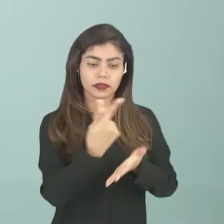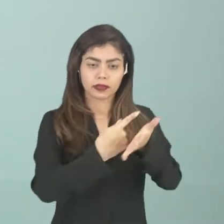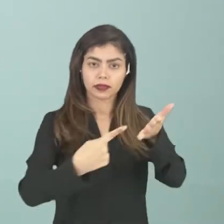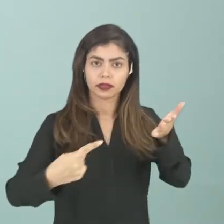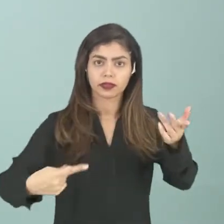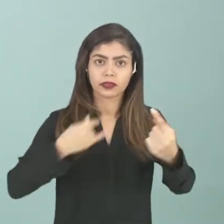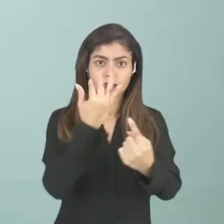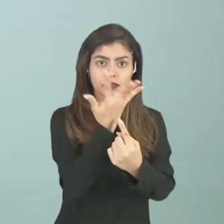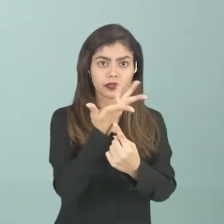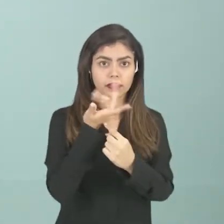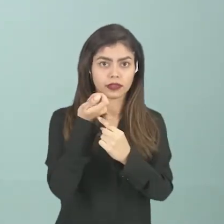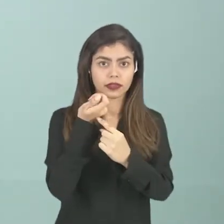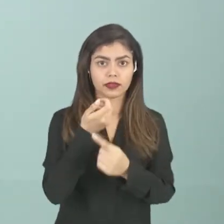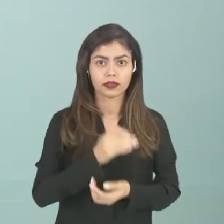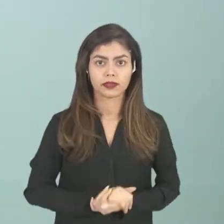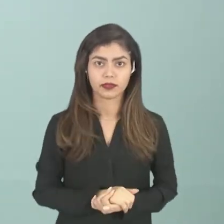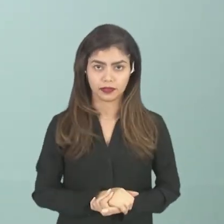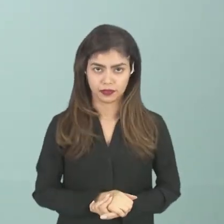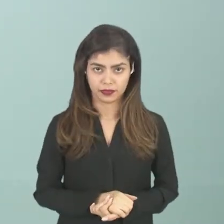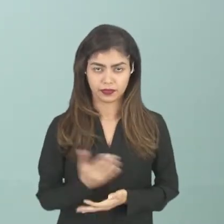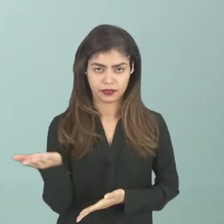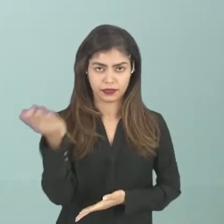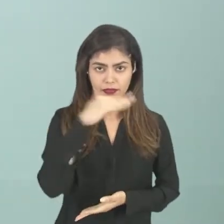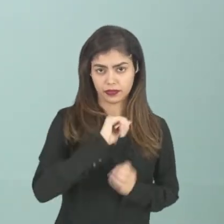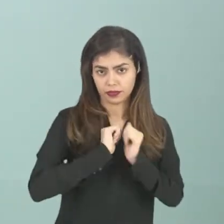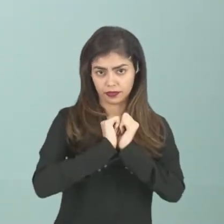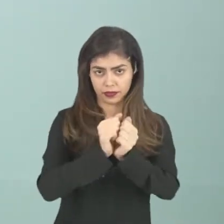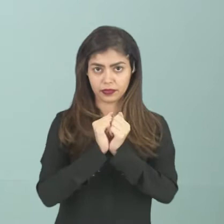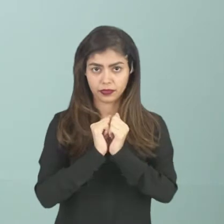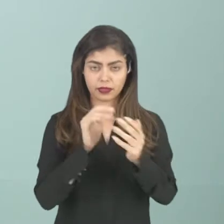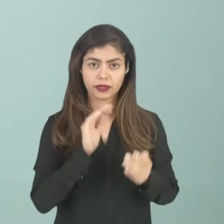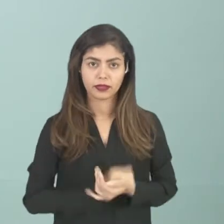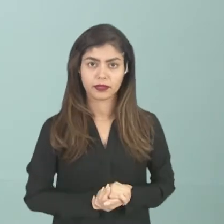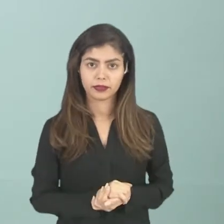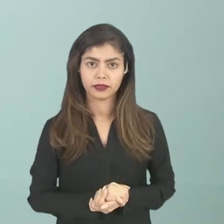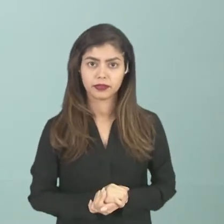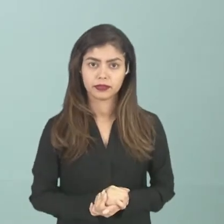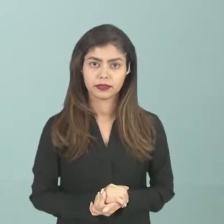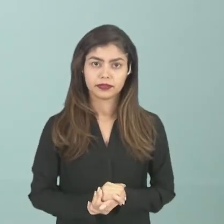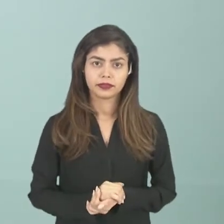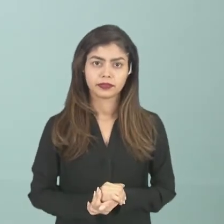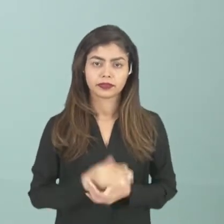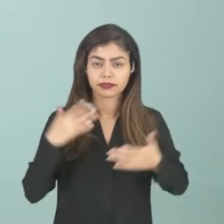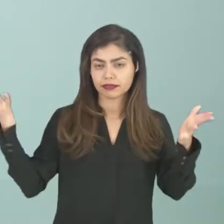poética artística. Então, vem comigo e vamos navegar aí